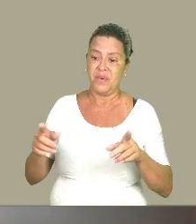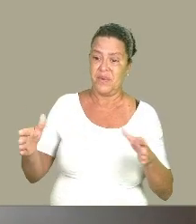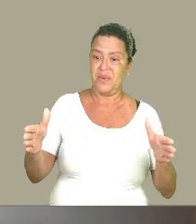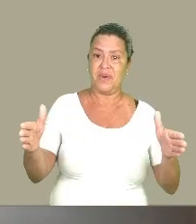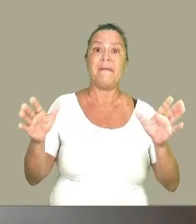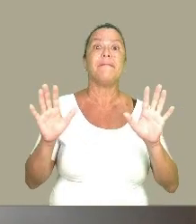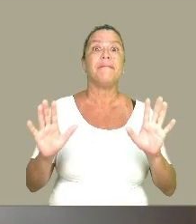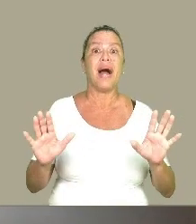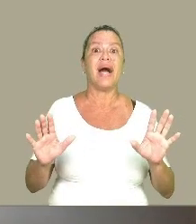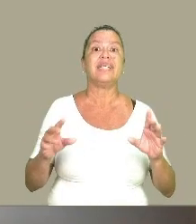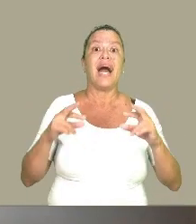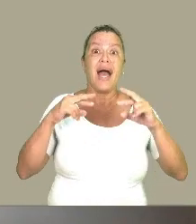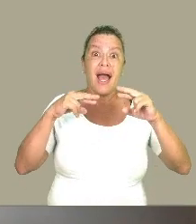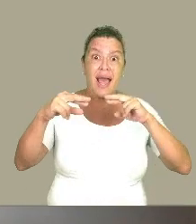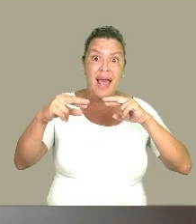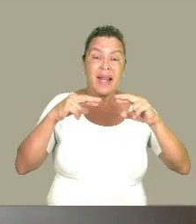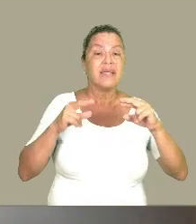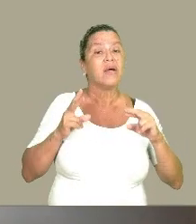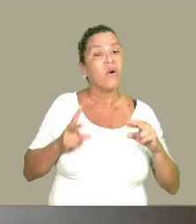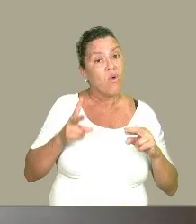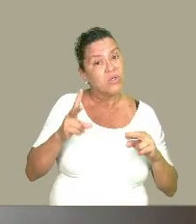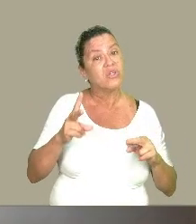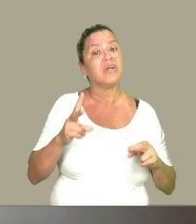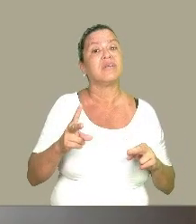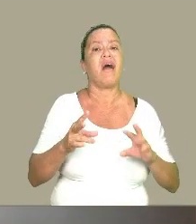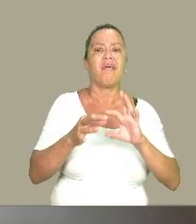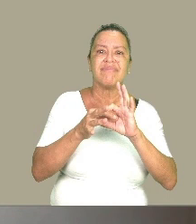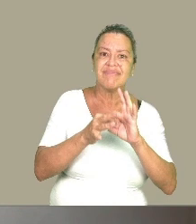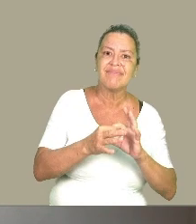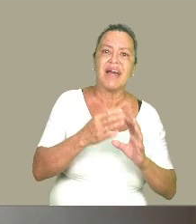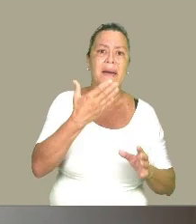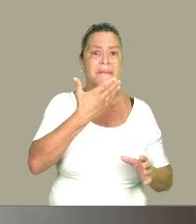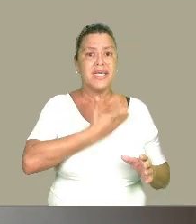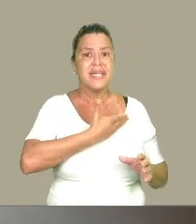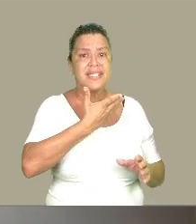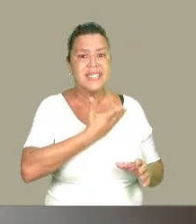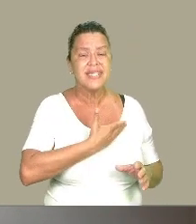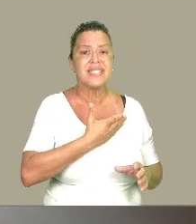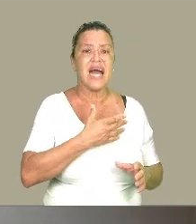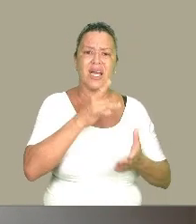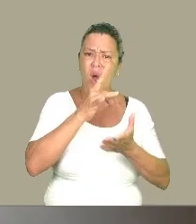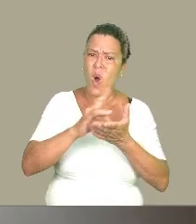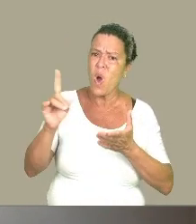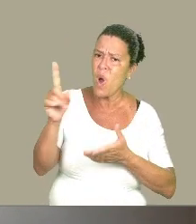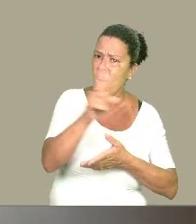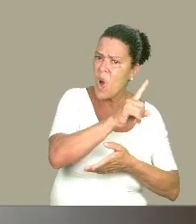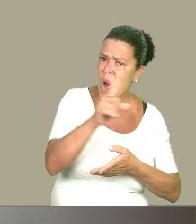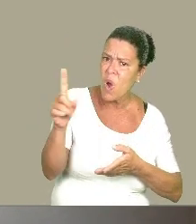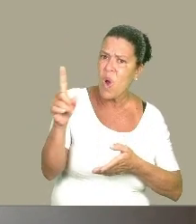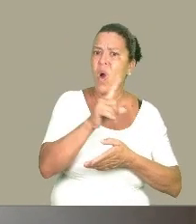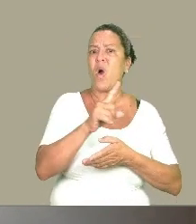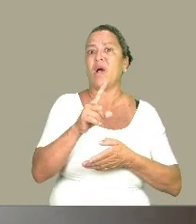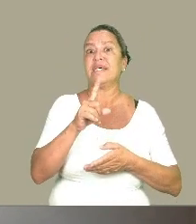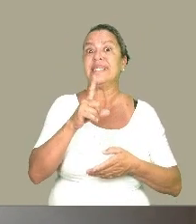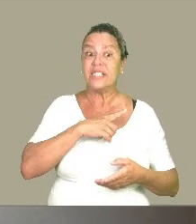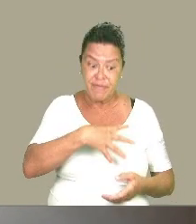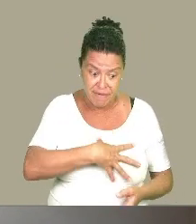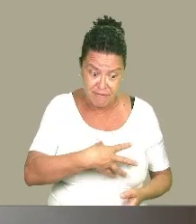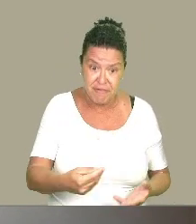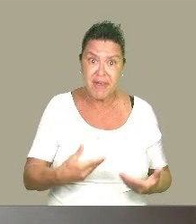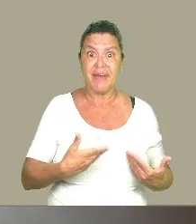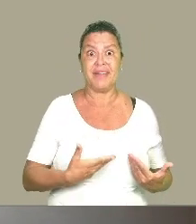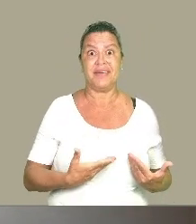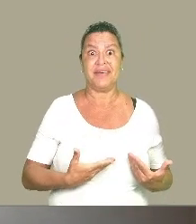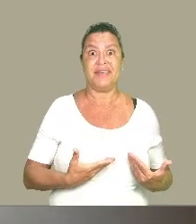que a relação que vai continuar sendo estabelecida com aquela pessoa, principalmente se ainda houver filhos, que seja